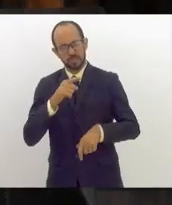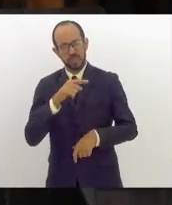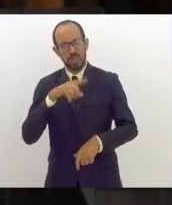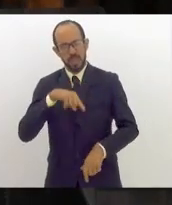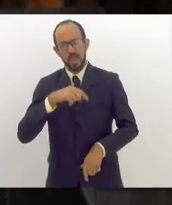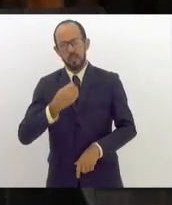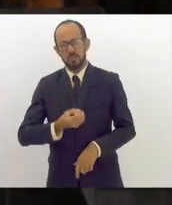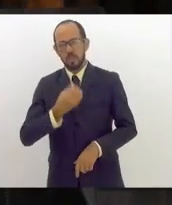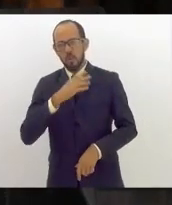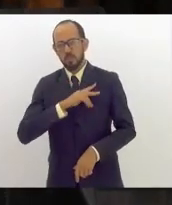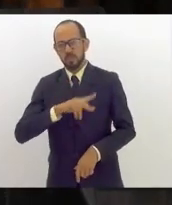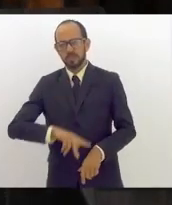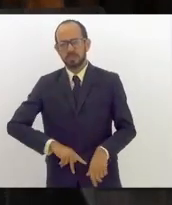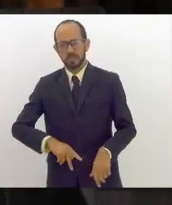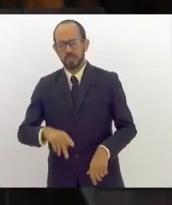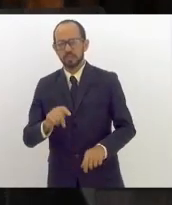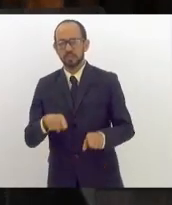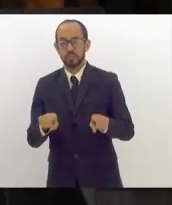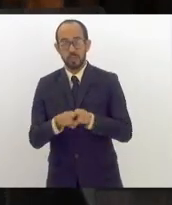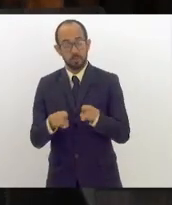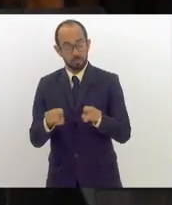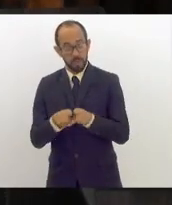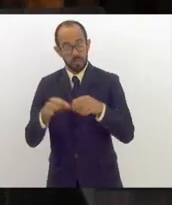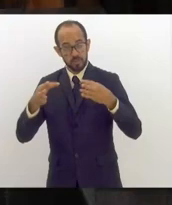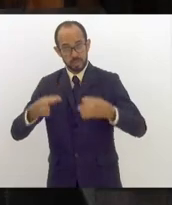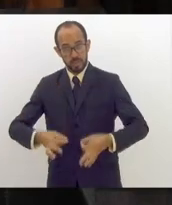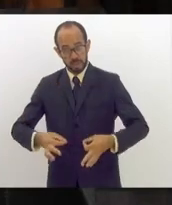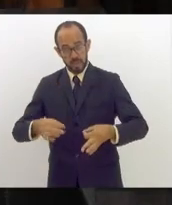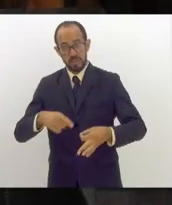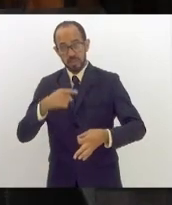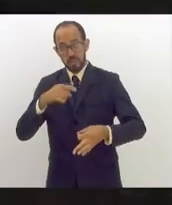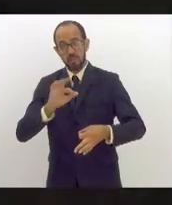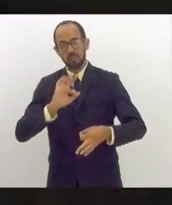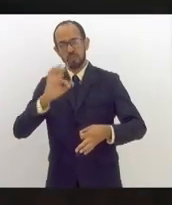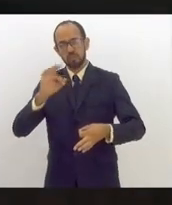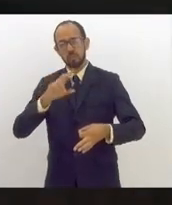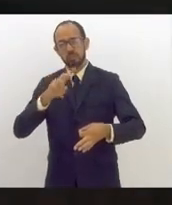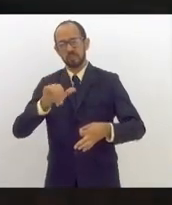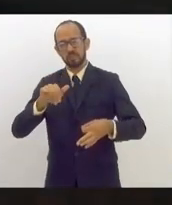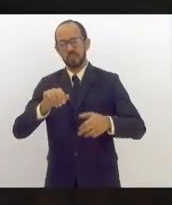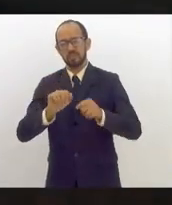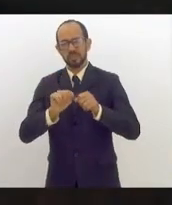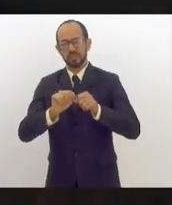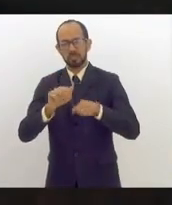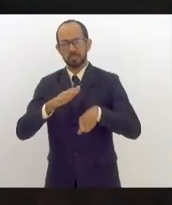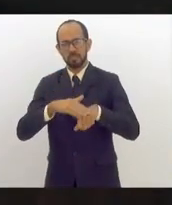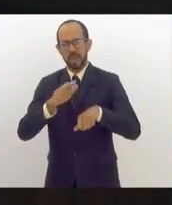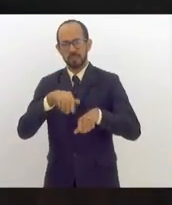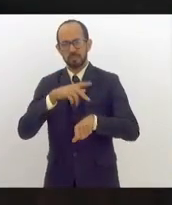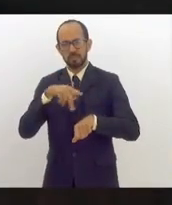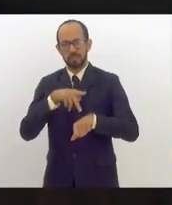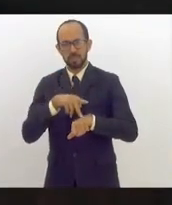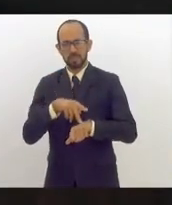tenho certeza que não só nessa gestão mas no futuro você vai fazer muito nosso país obrigado Beto